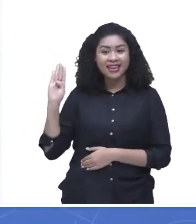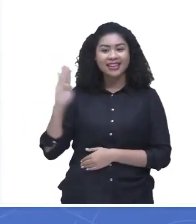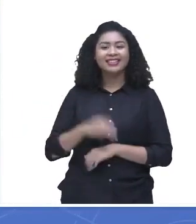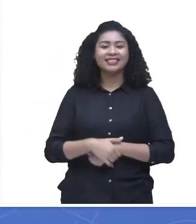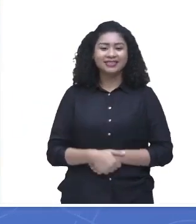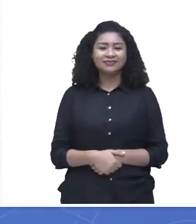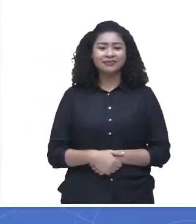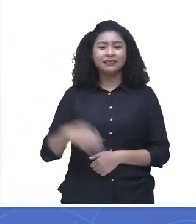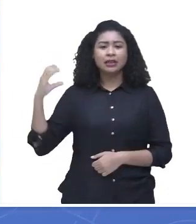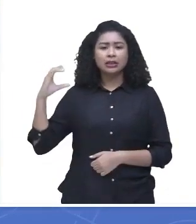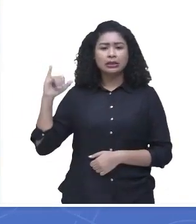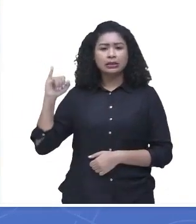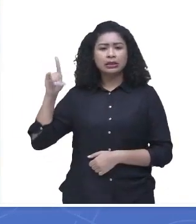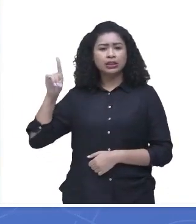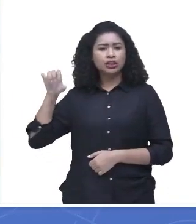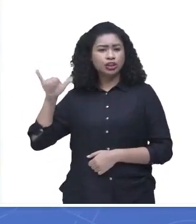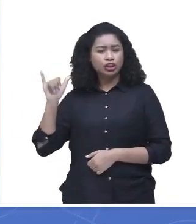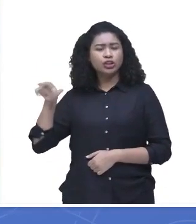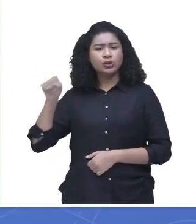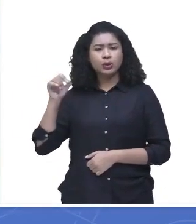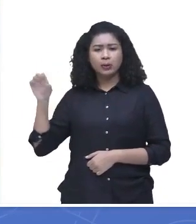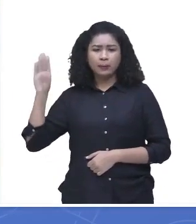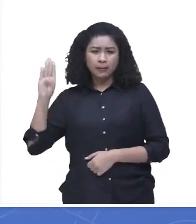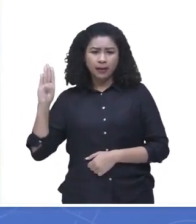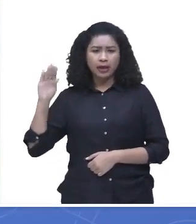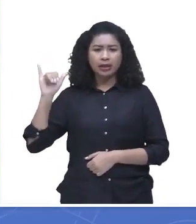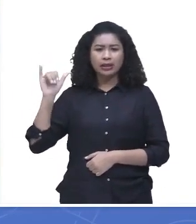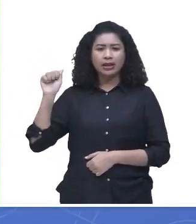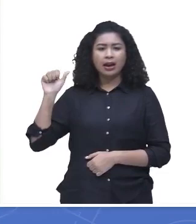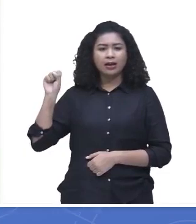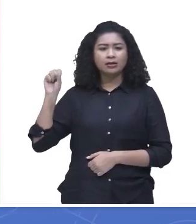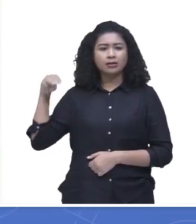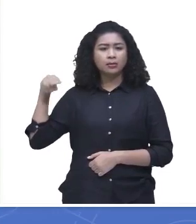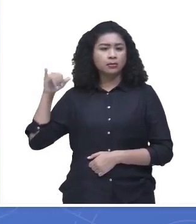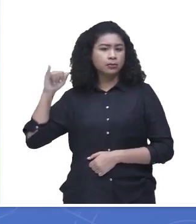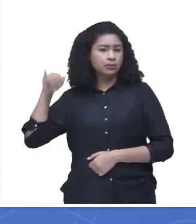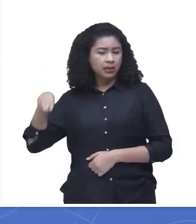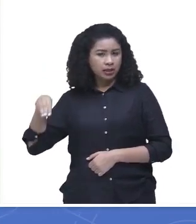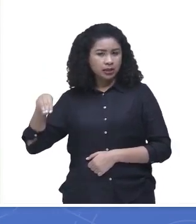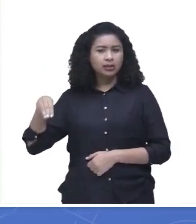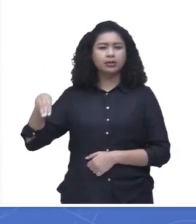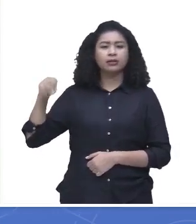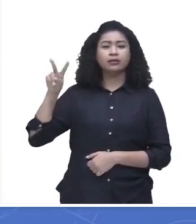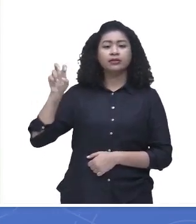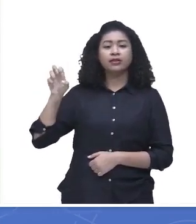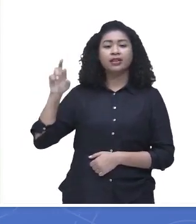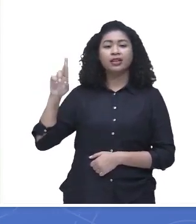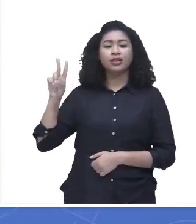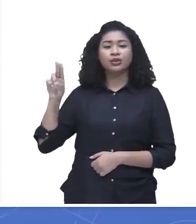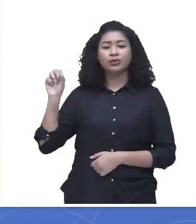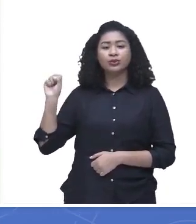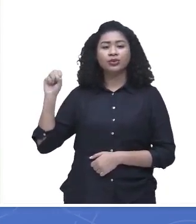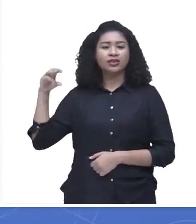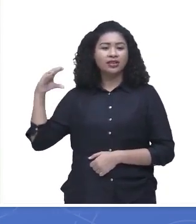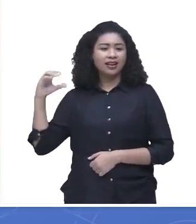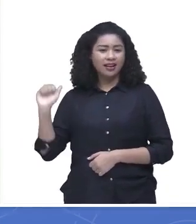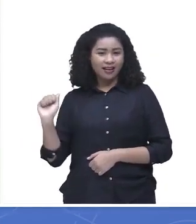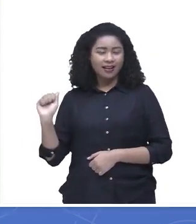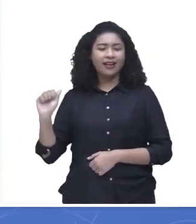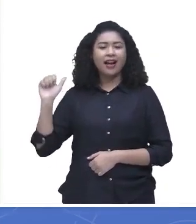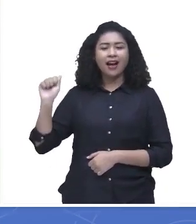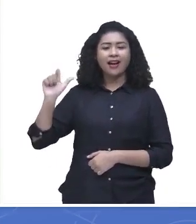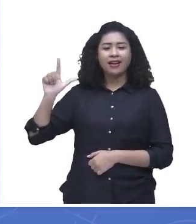O Cid também letra B, a Yasmin letra B, Verusca letra B, o Alexander da escola Vicente Teles, letra